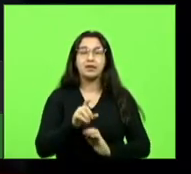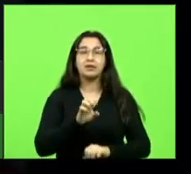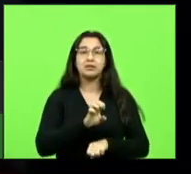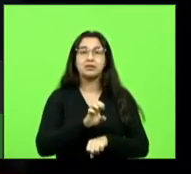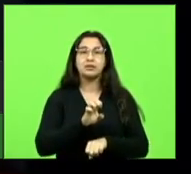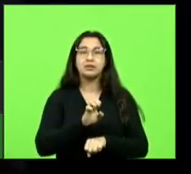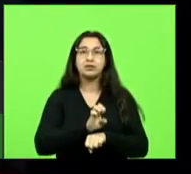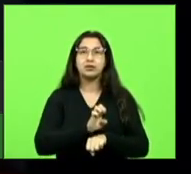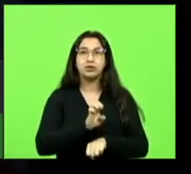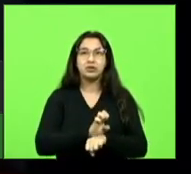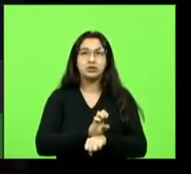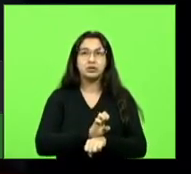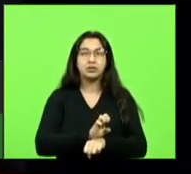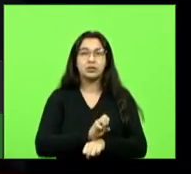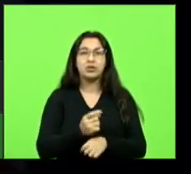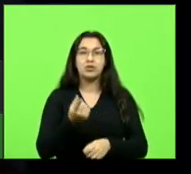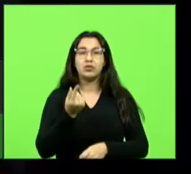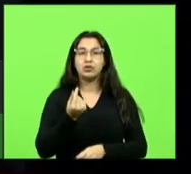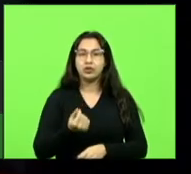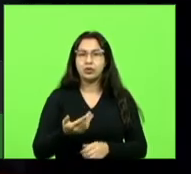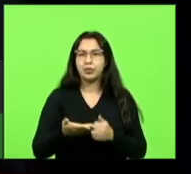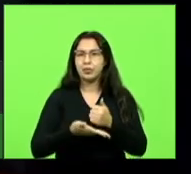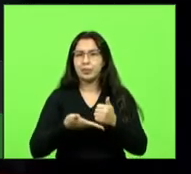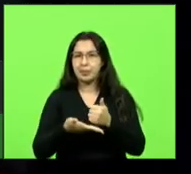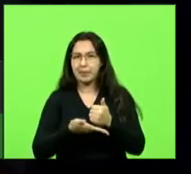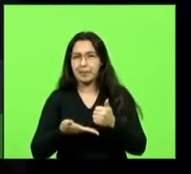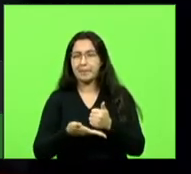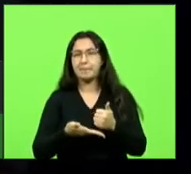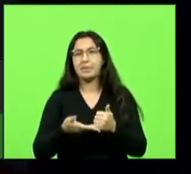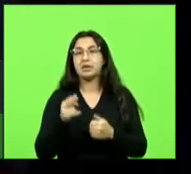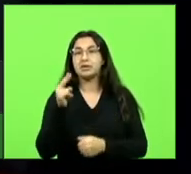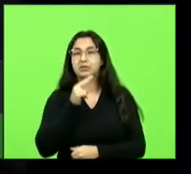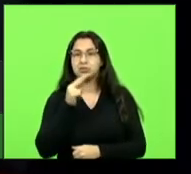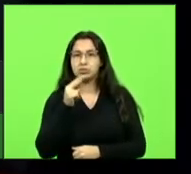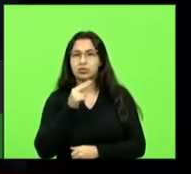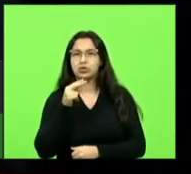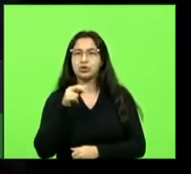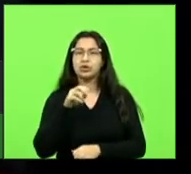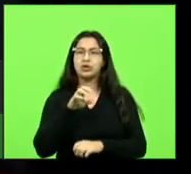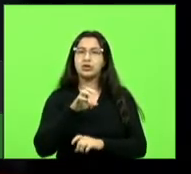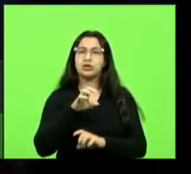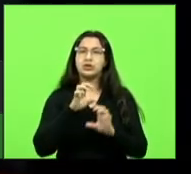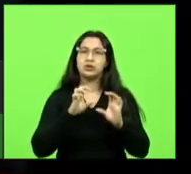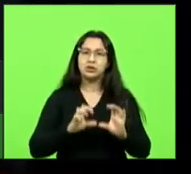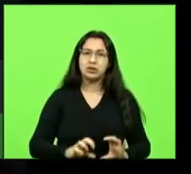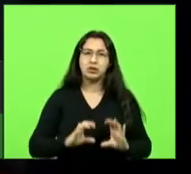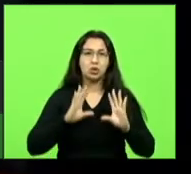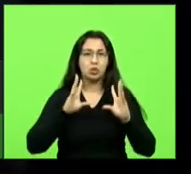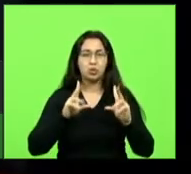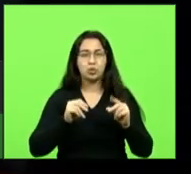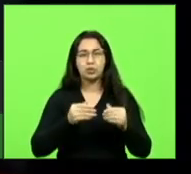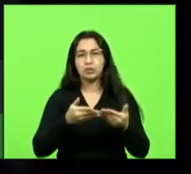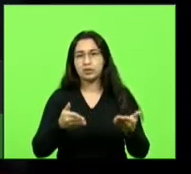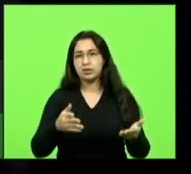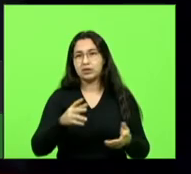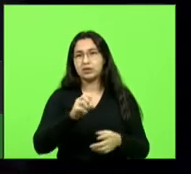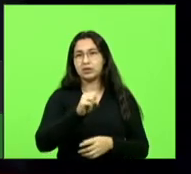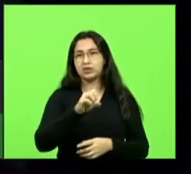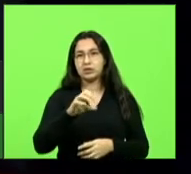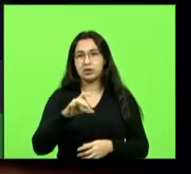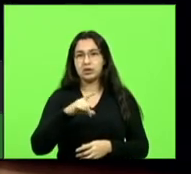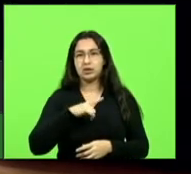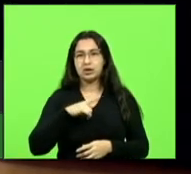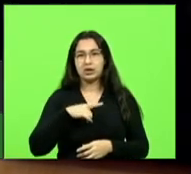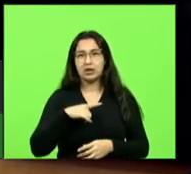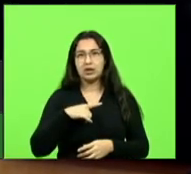básica de cidadania e renda básica emergencial, destinado a todos os catarinenses que residam em